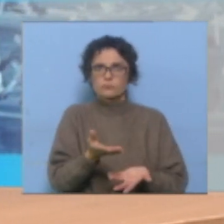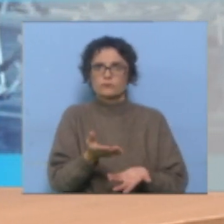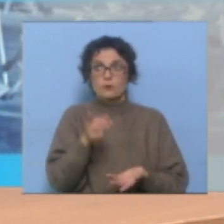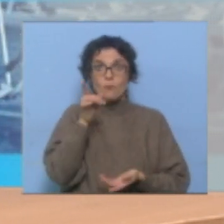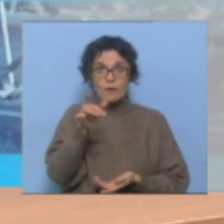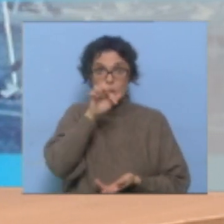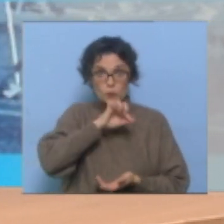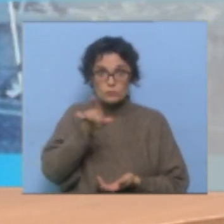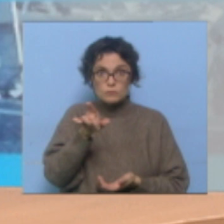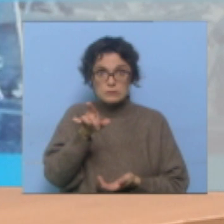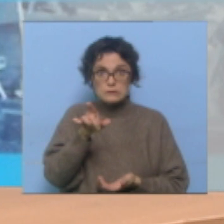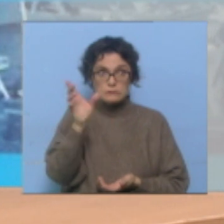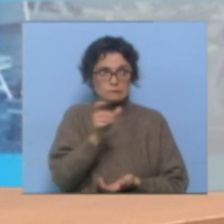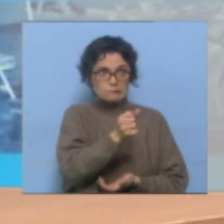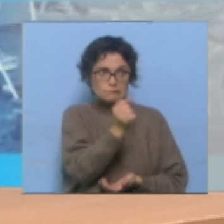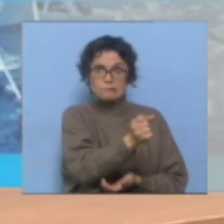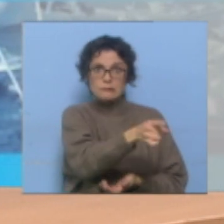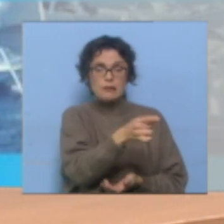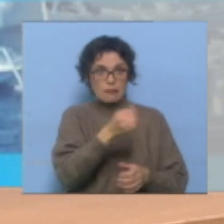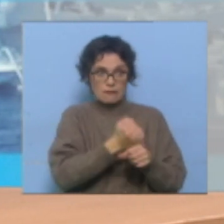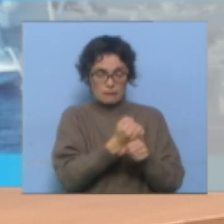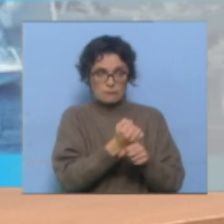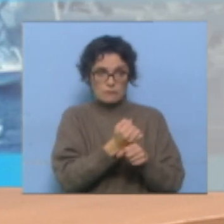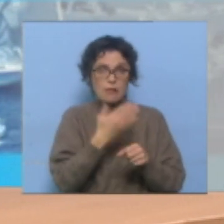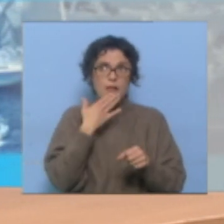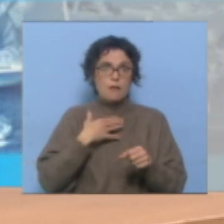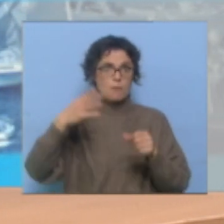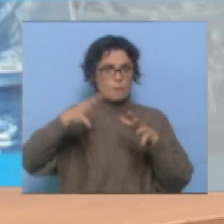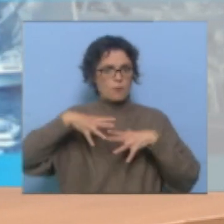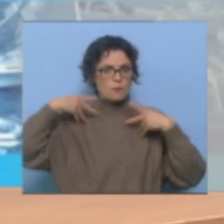a graça, ou o Espírito Santo